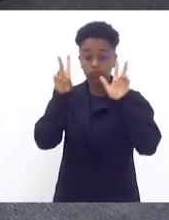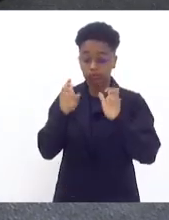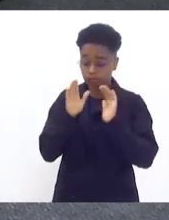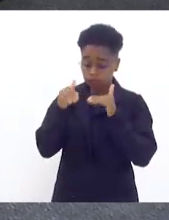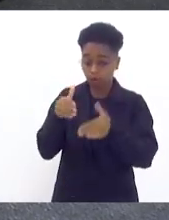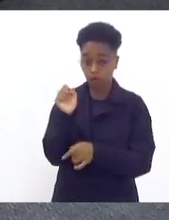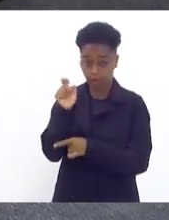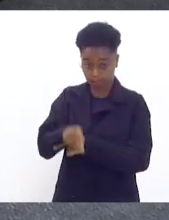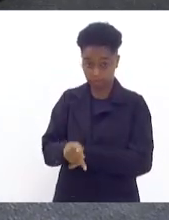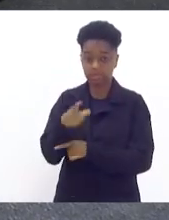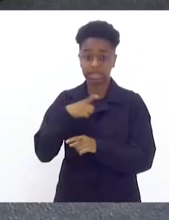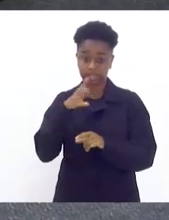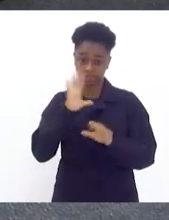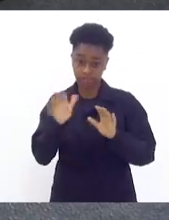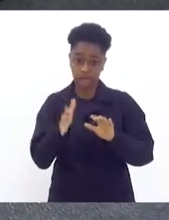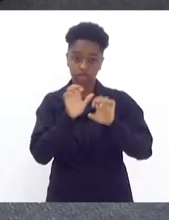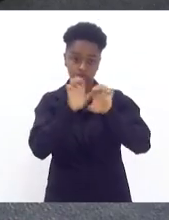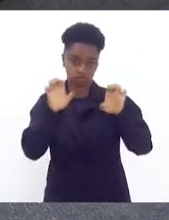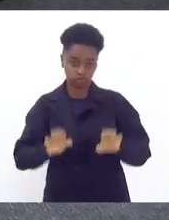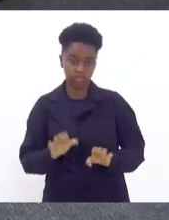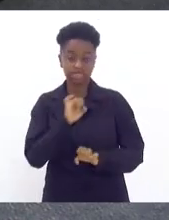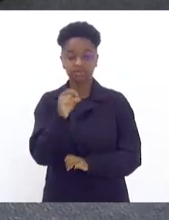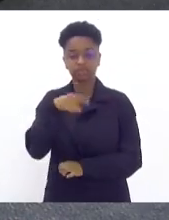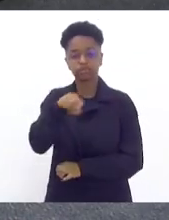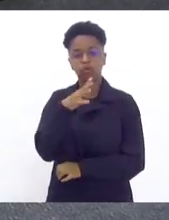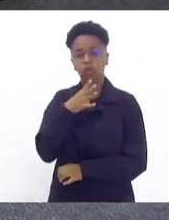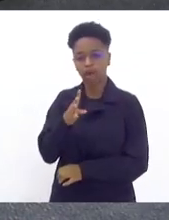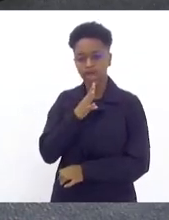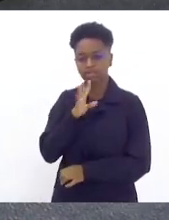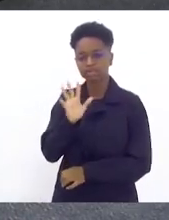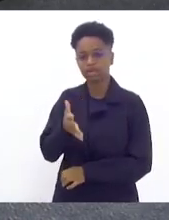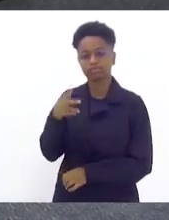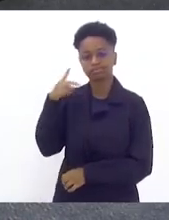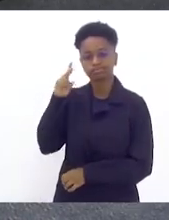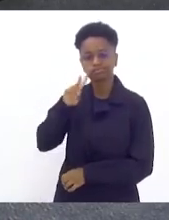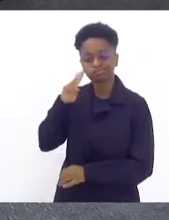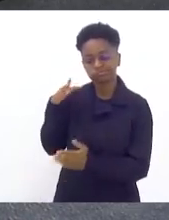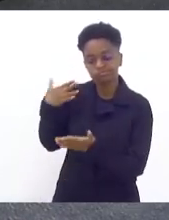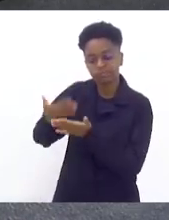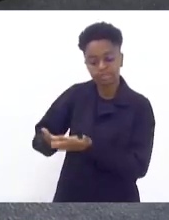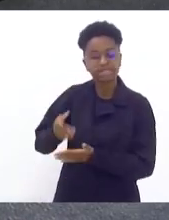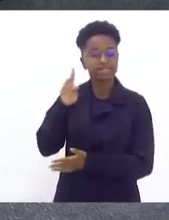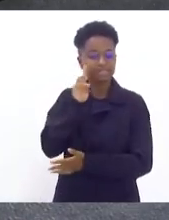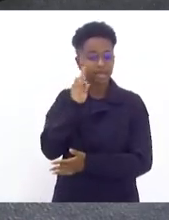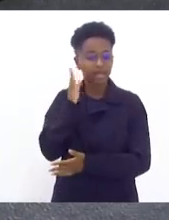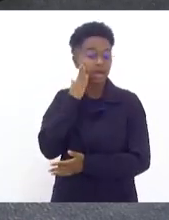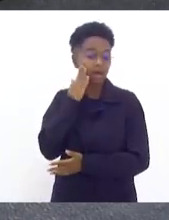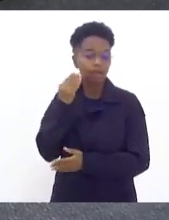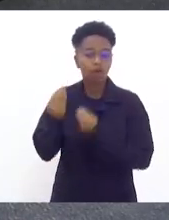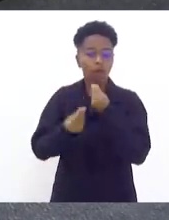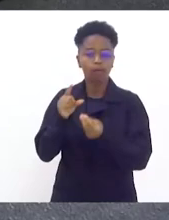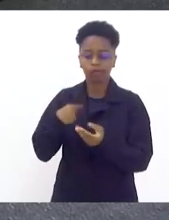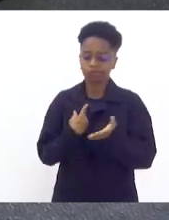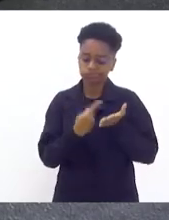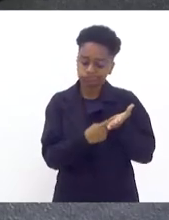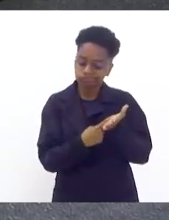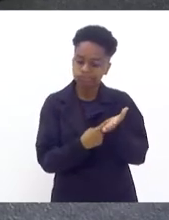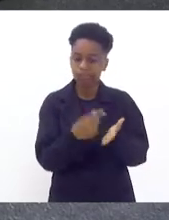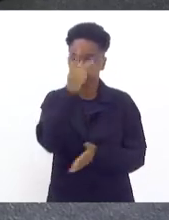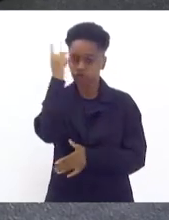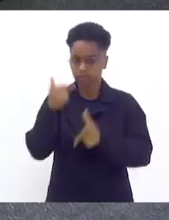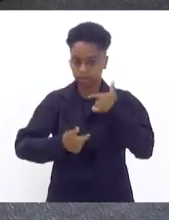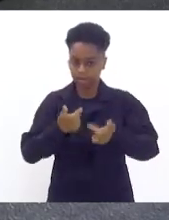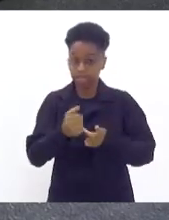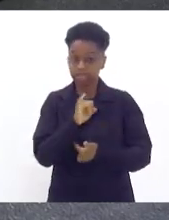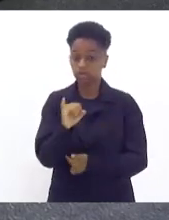estruturados no partido. Quem conhece a história do PDT sabe do nosso compromisso com os trabalhadores. Quem conhece a história